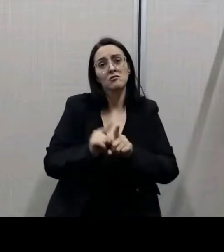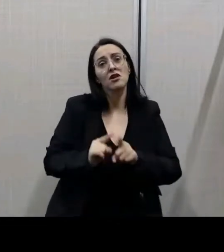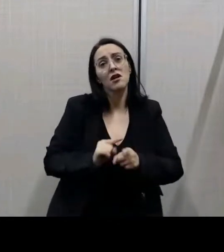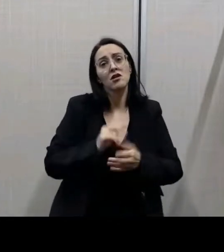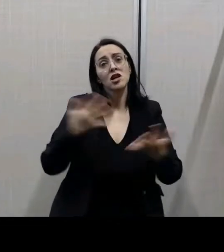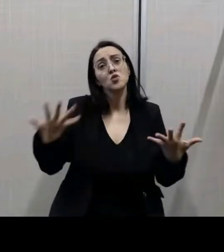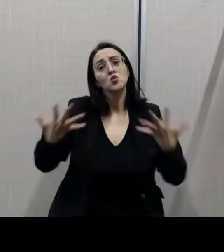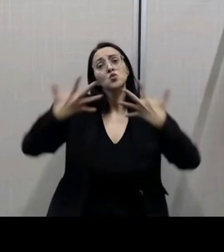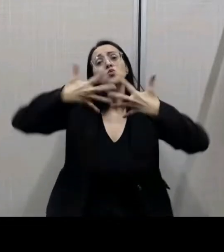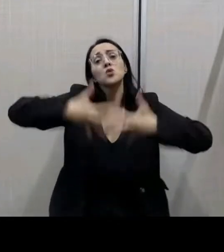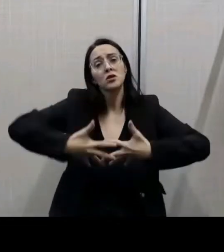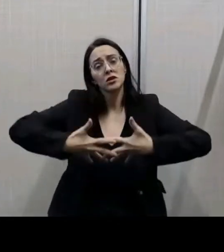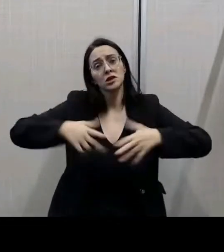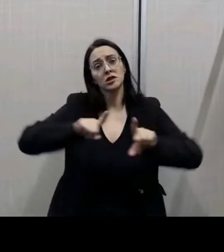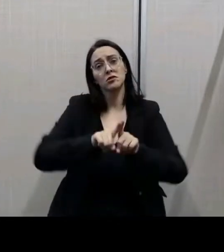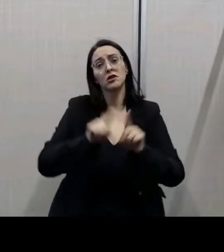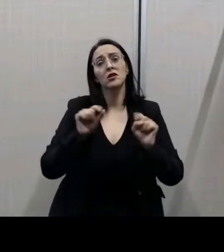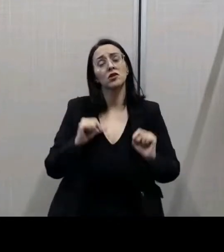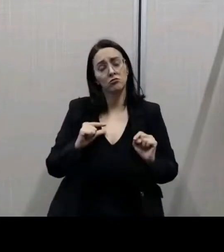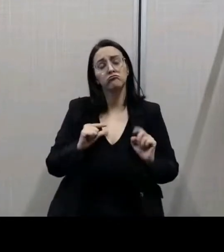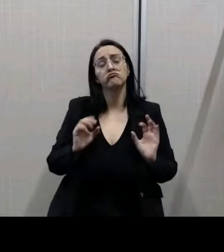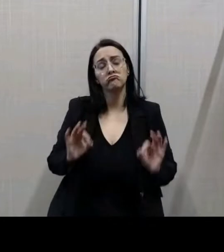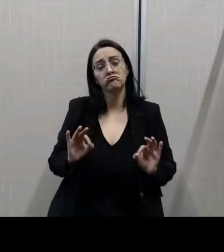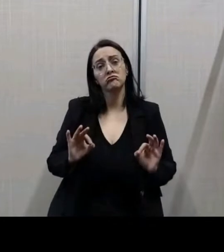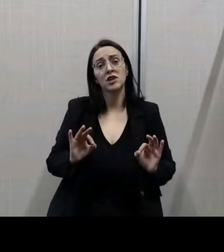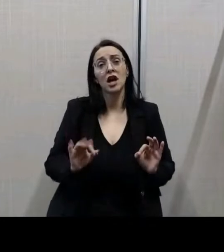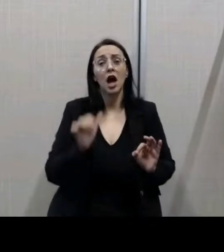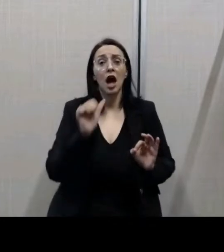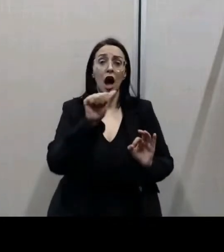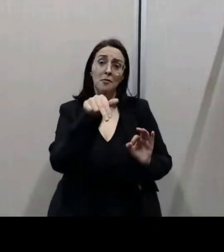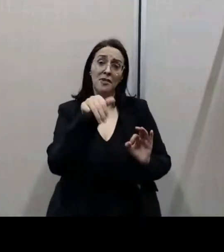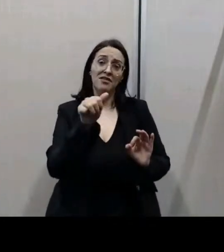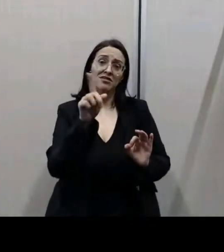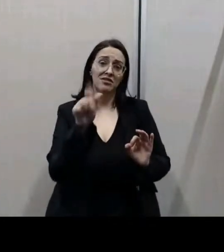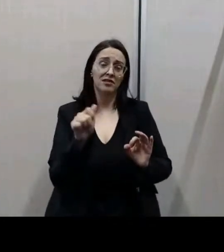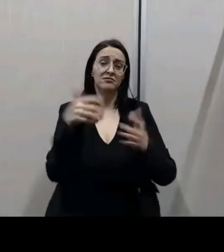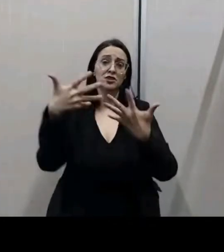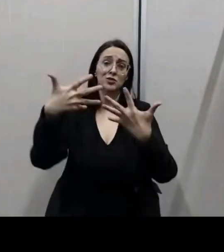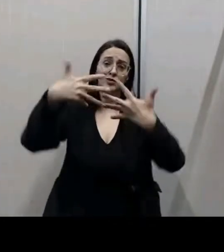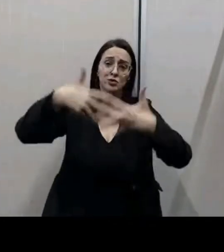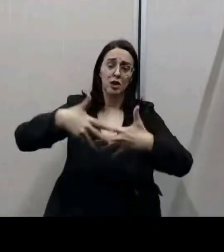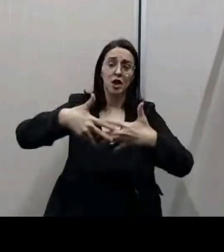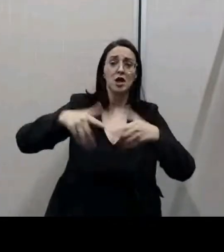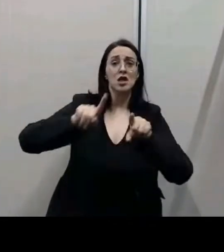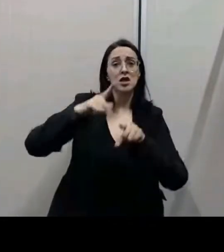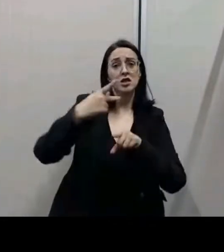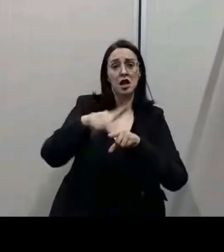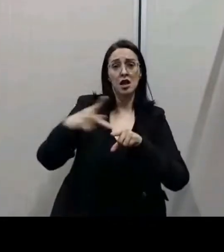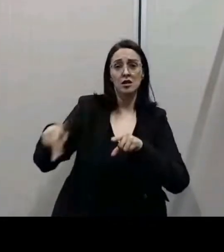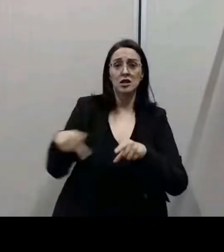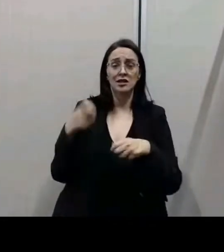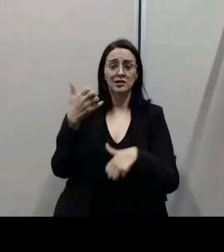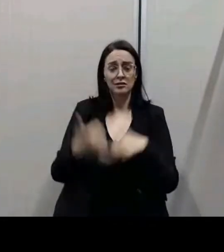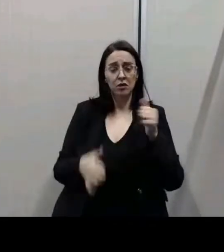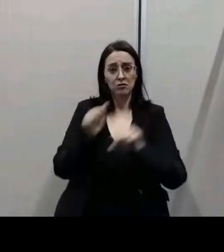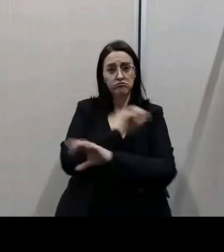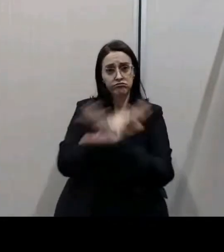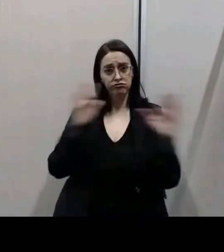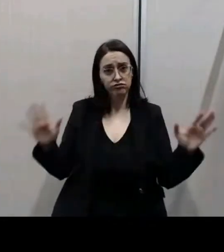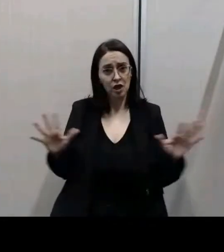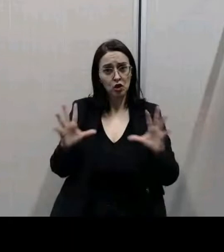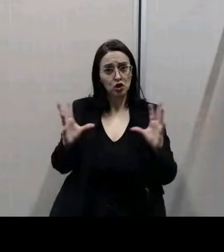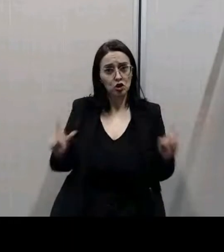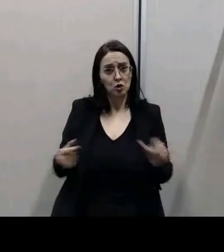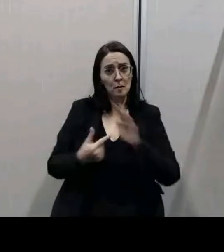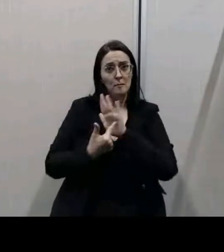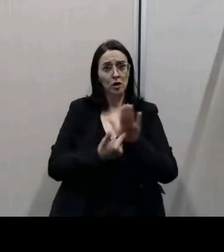minhas interseccionalidades, né? Então, a Amanda tem as interseccionalidades dela, então eu acho que quando a gente elucida e traz à